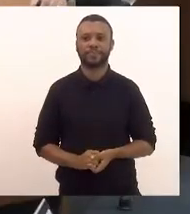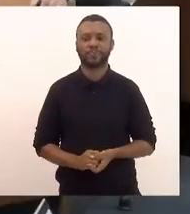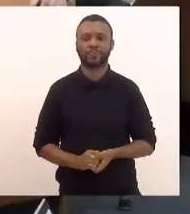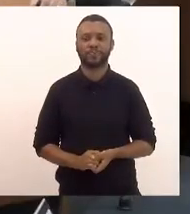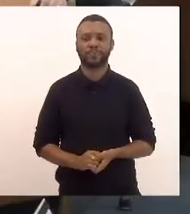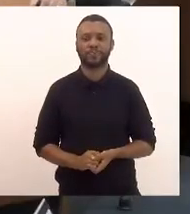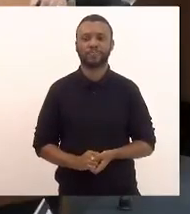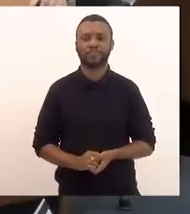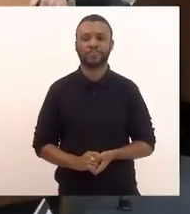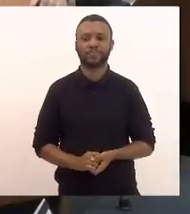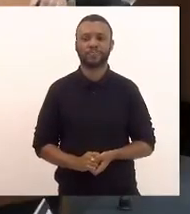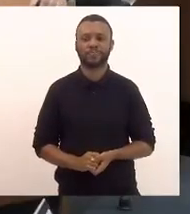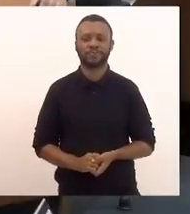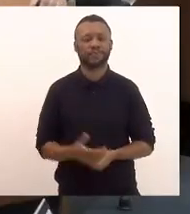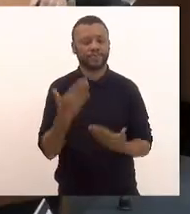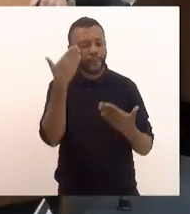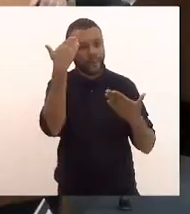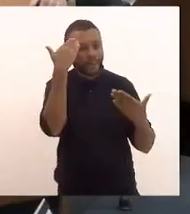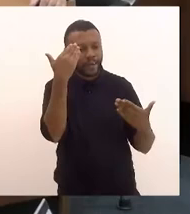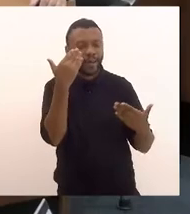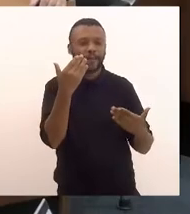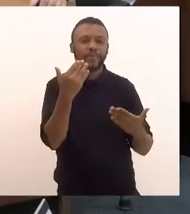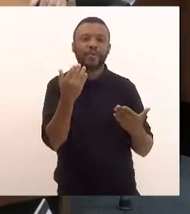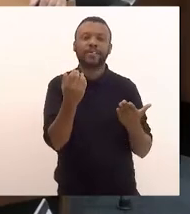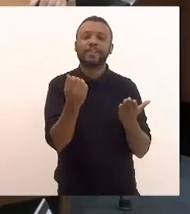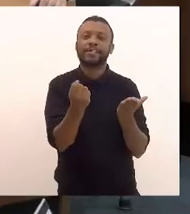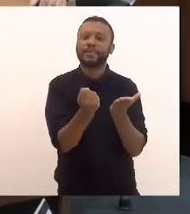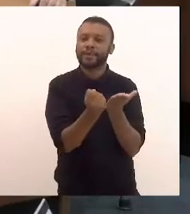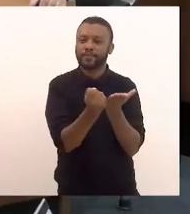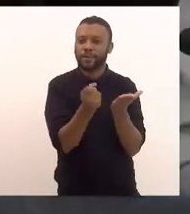um brigador Samuel queria